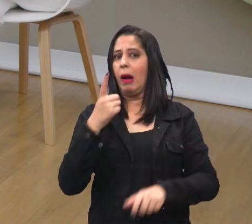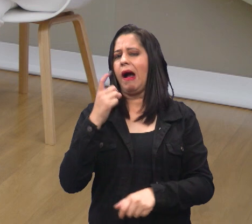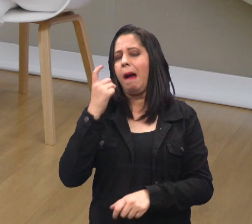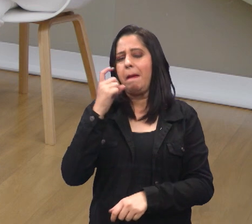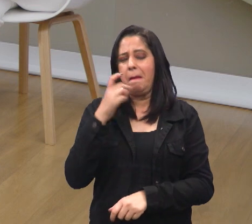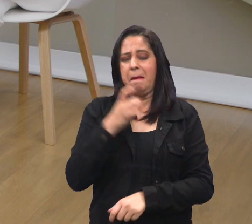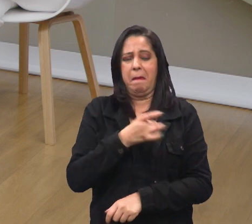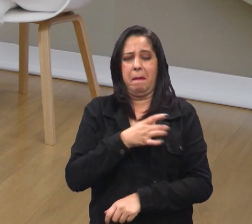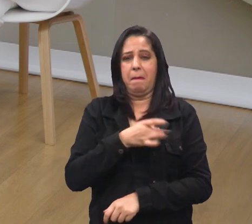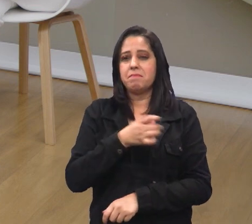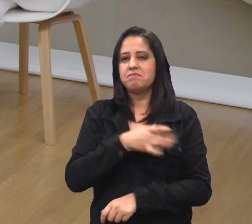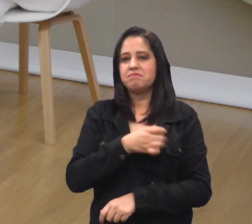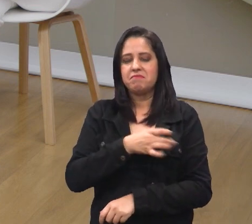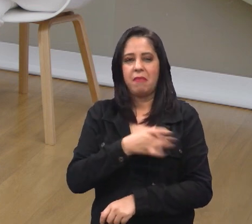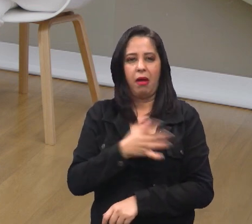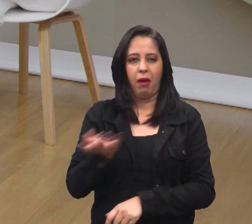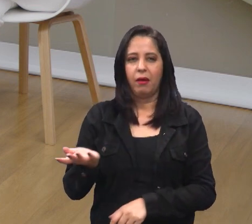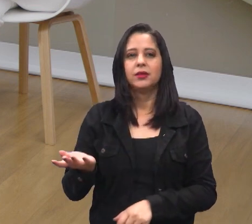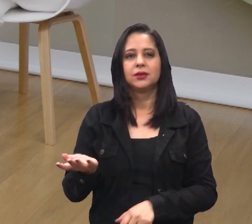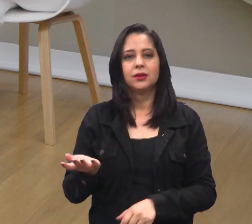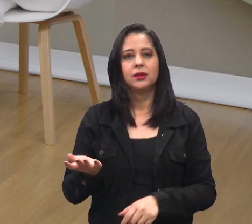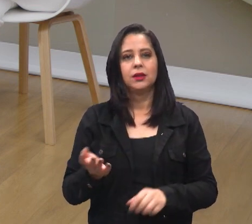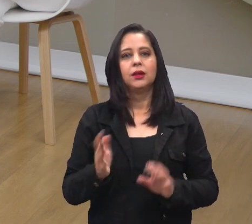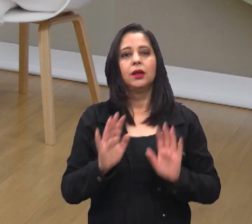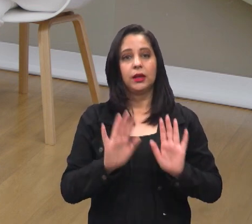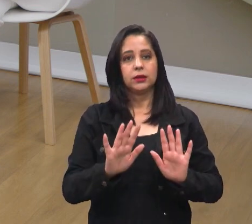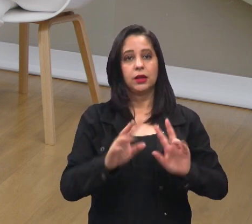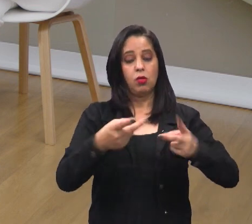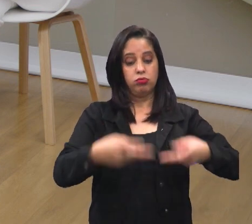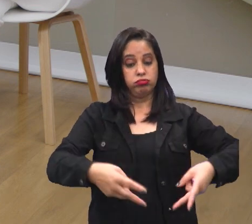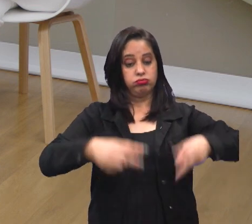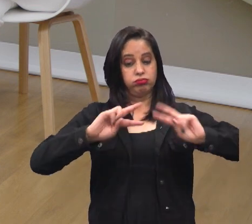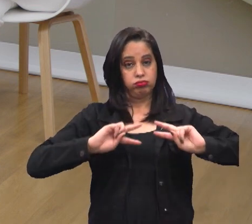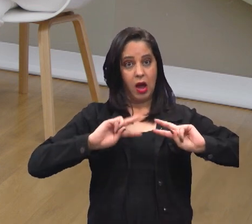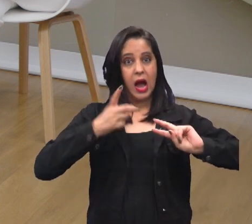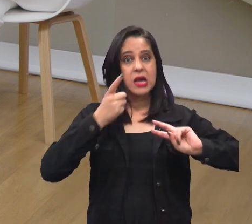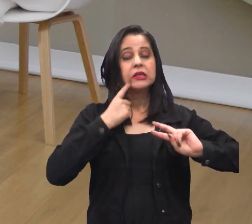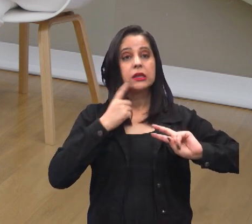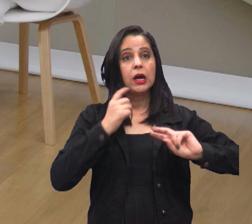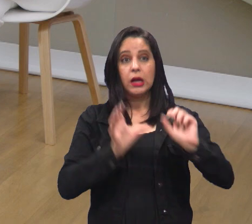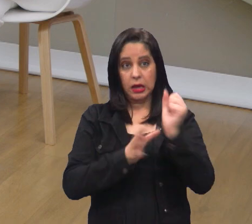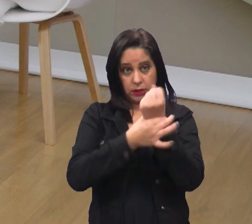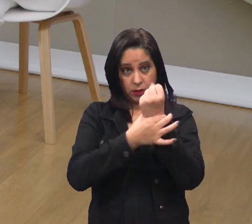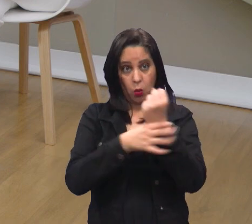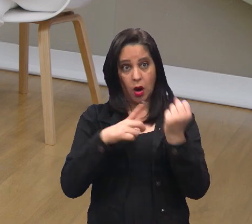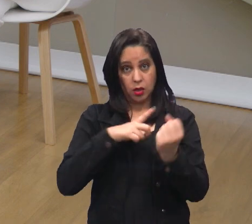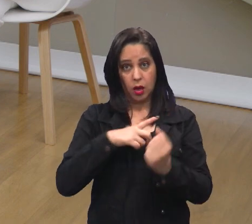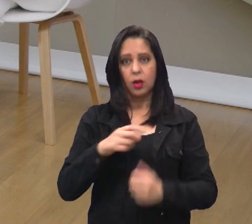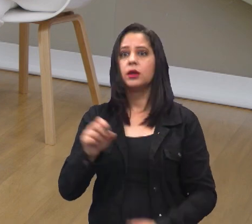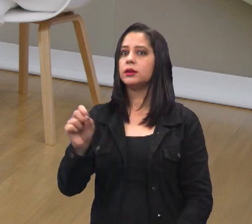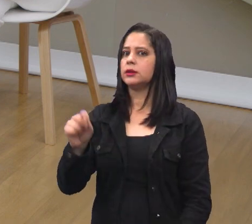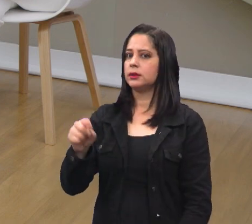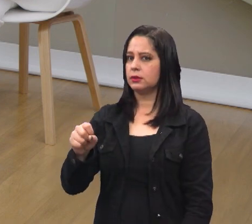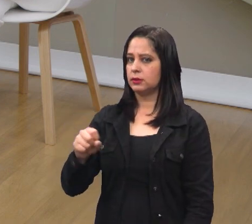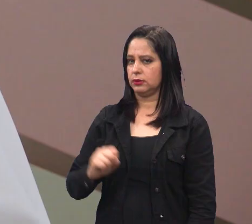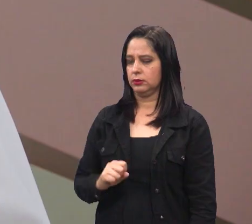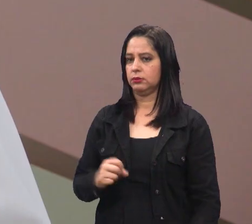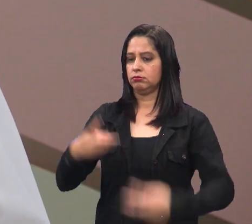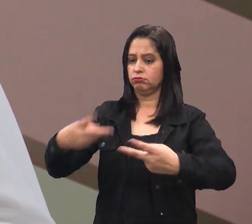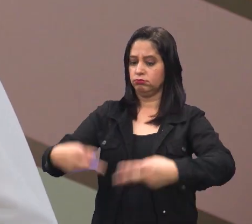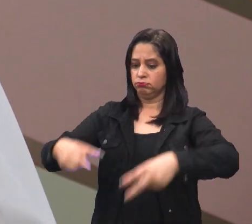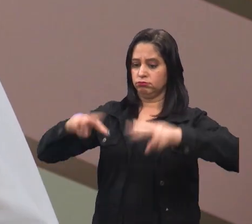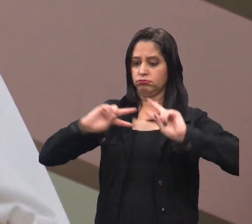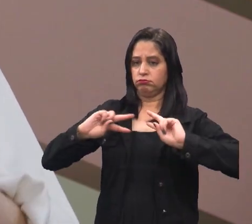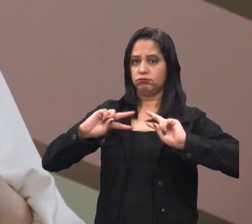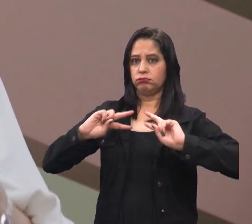conversas, né, sobre esse assunto. Então, a transfusão também é muito segura, né, doutora? Sim, a transfusão é segura. A